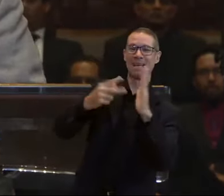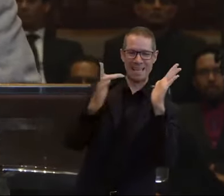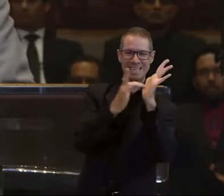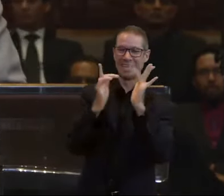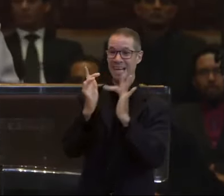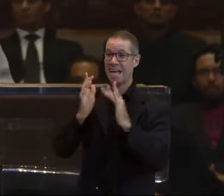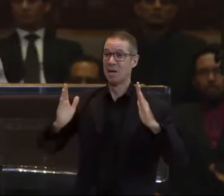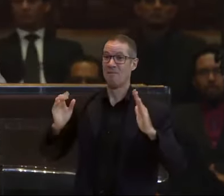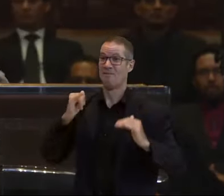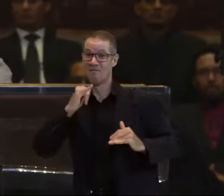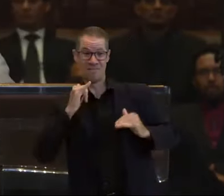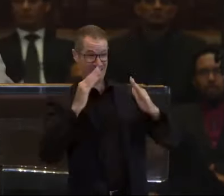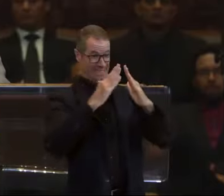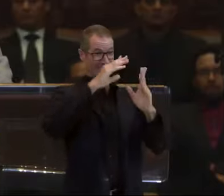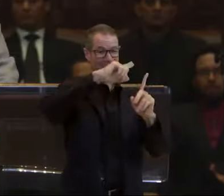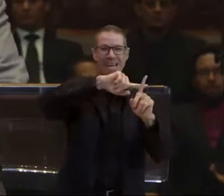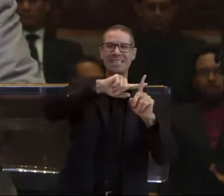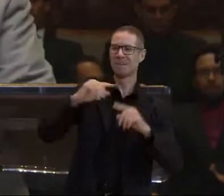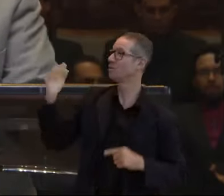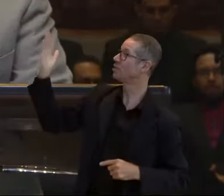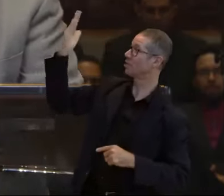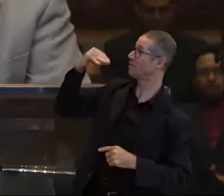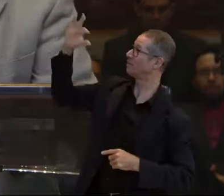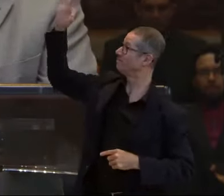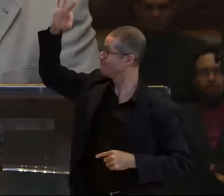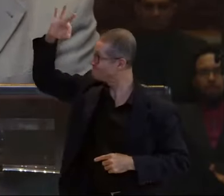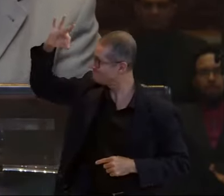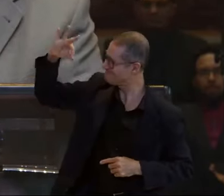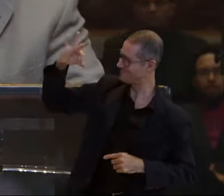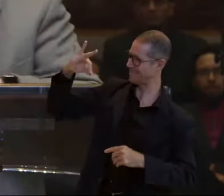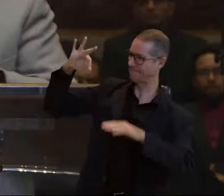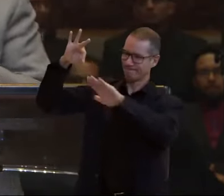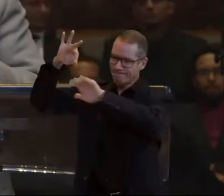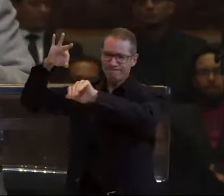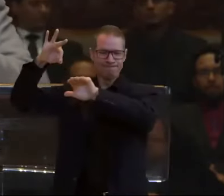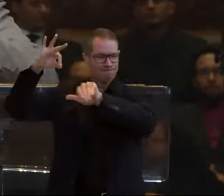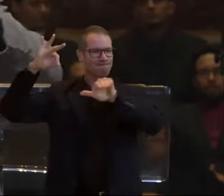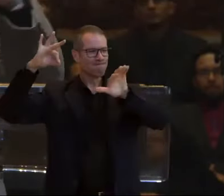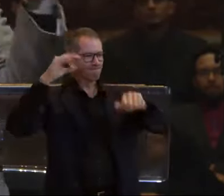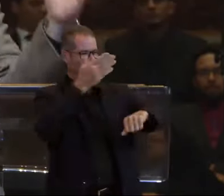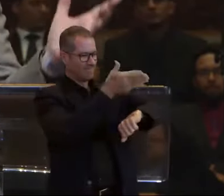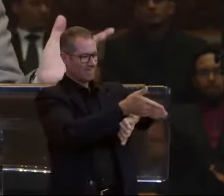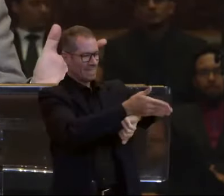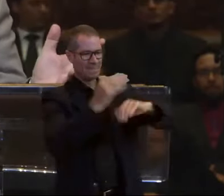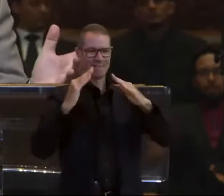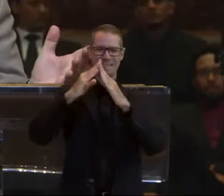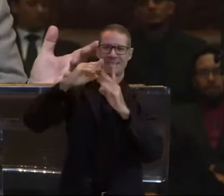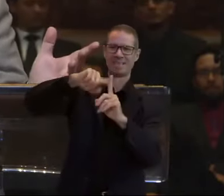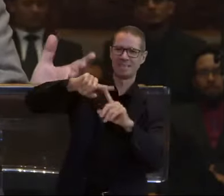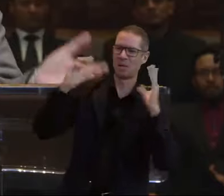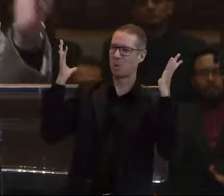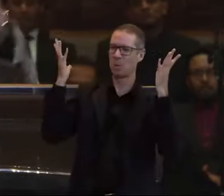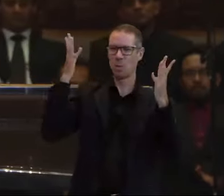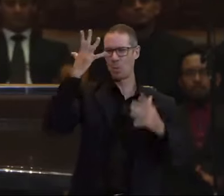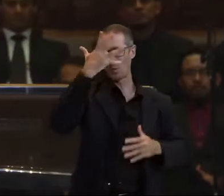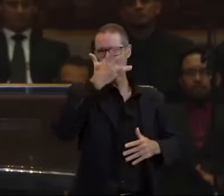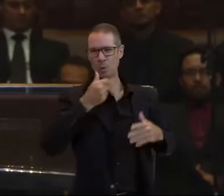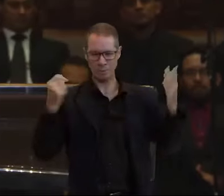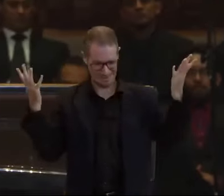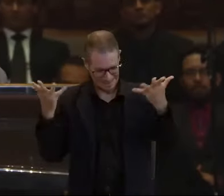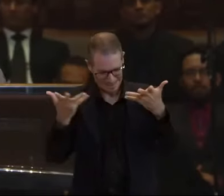Mas eu fui chamado por Ele, através do Seu Espírito Santo, para fazer parte da Sua igreja gloriosa e universal, mas